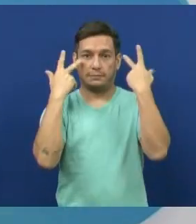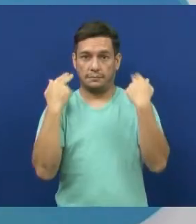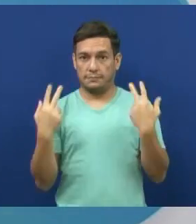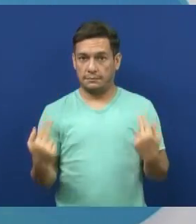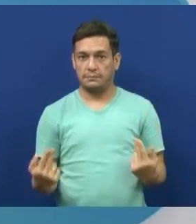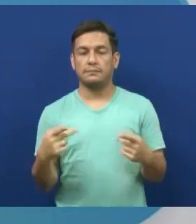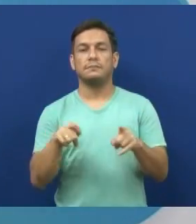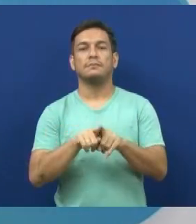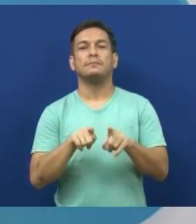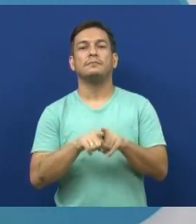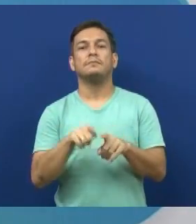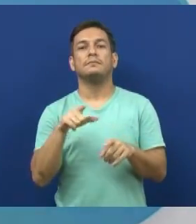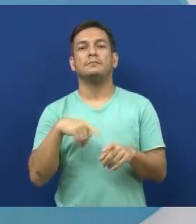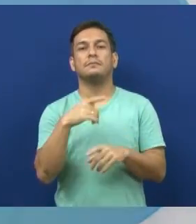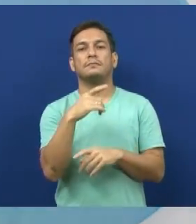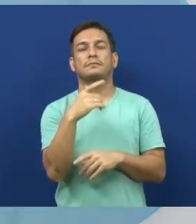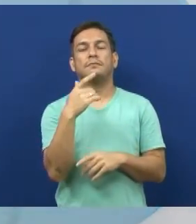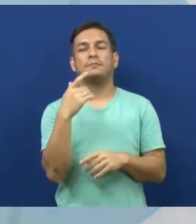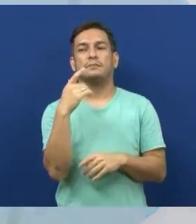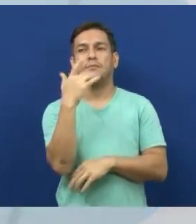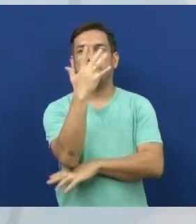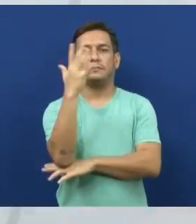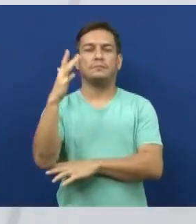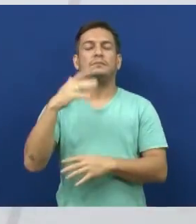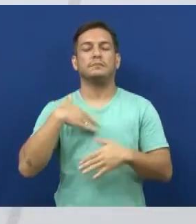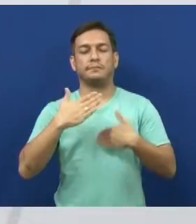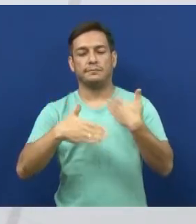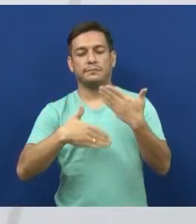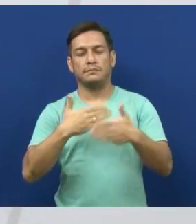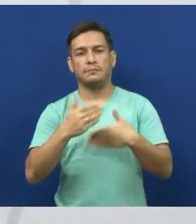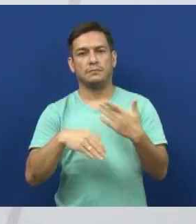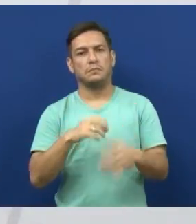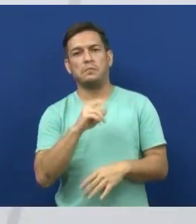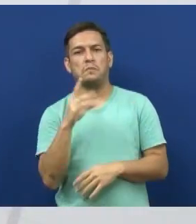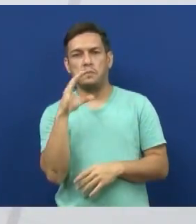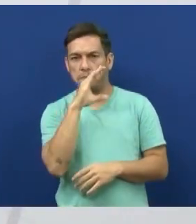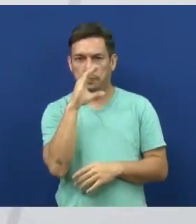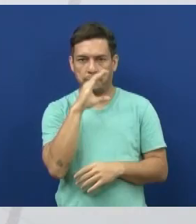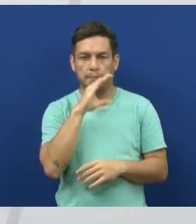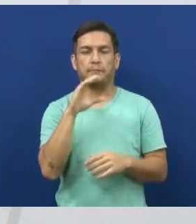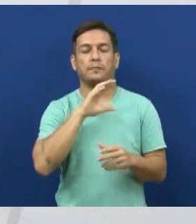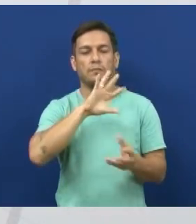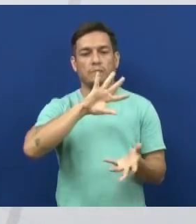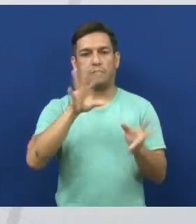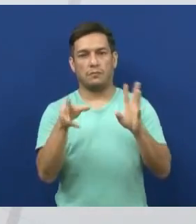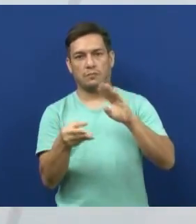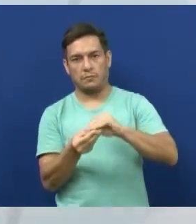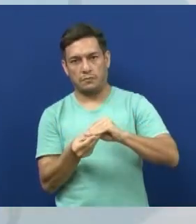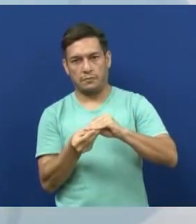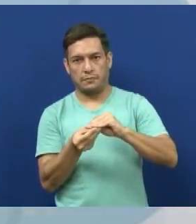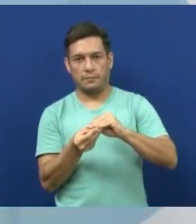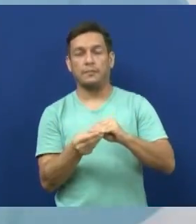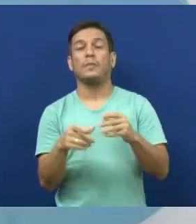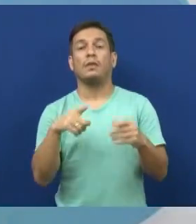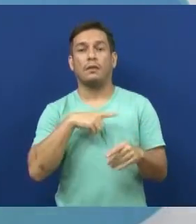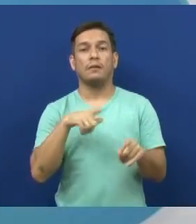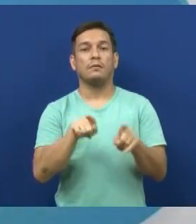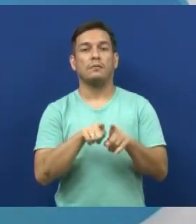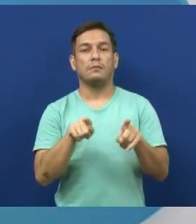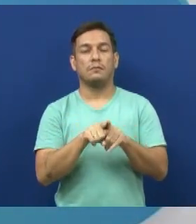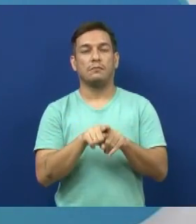naturais, aonde a natureza age, né, lentamente ou rapidamente, transformando essa paisagem, e temos